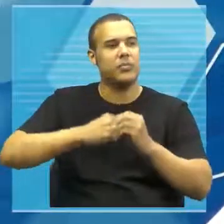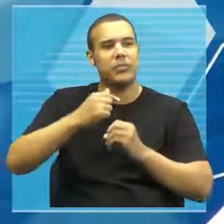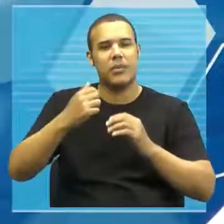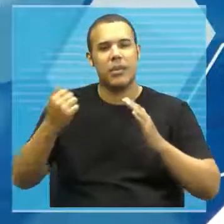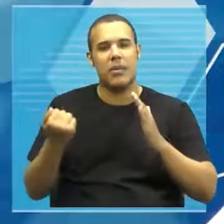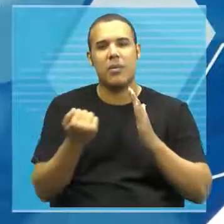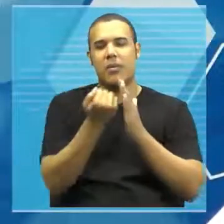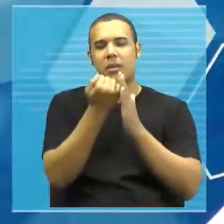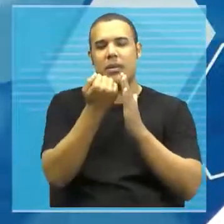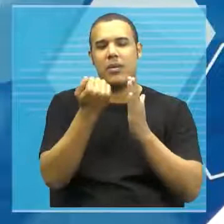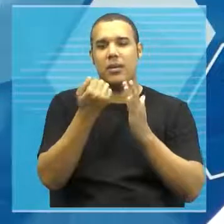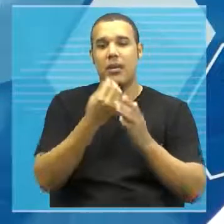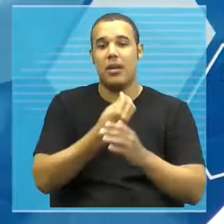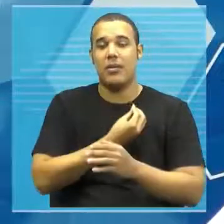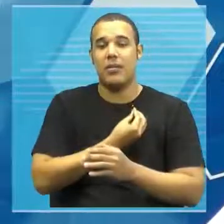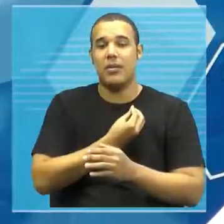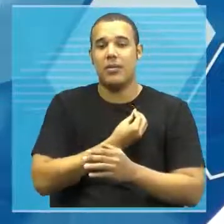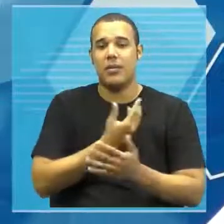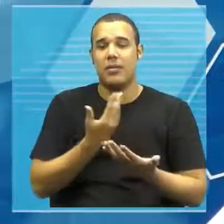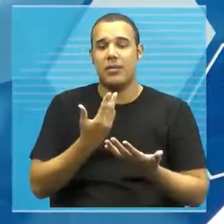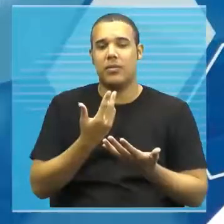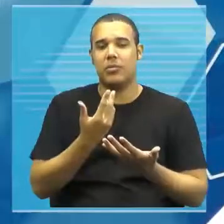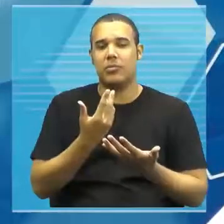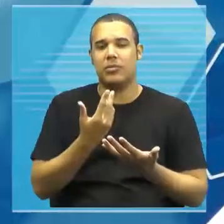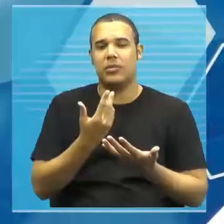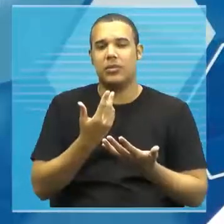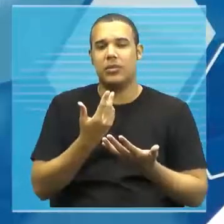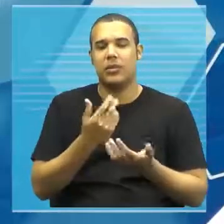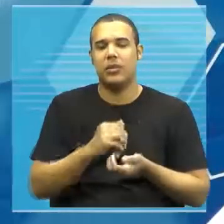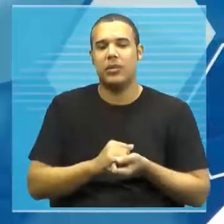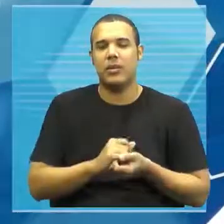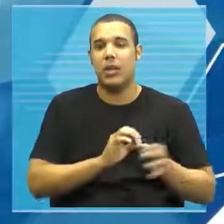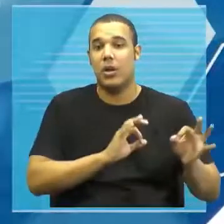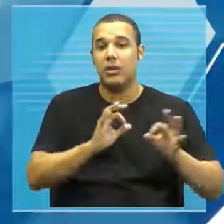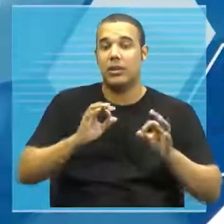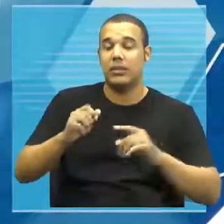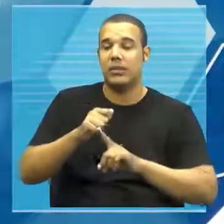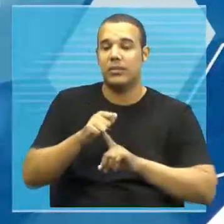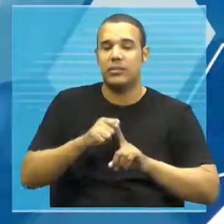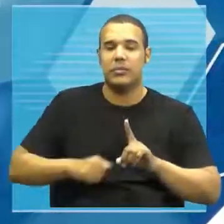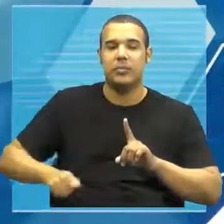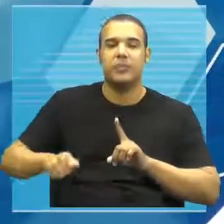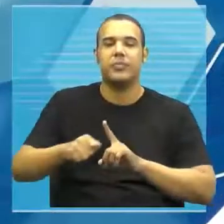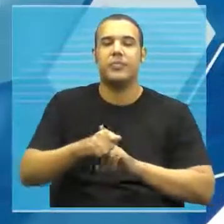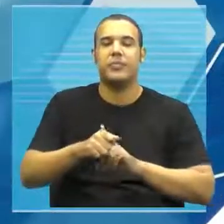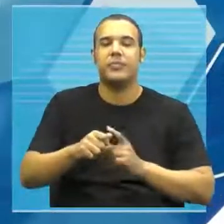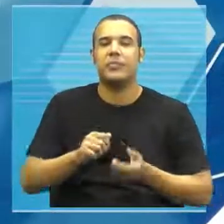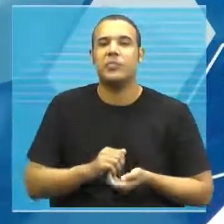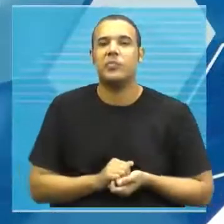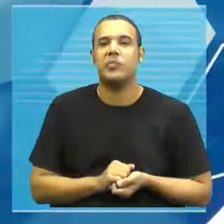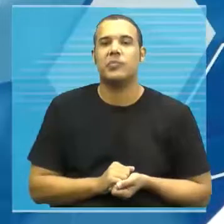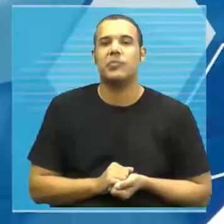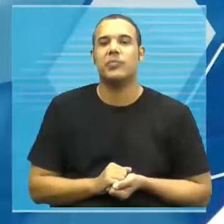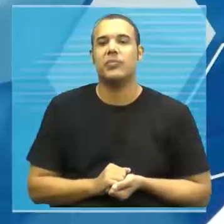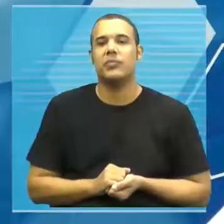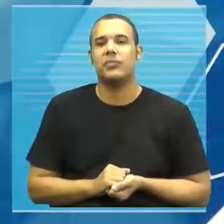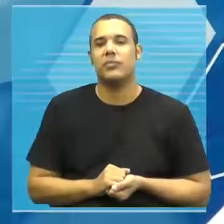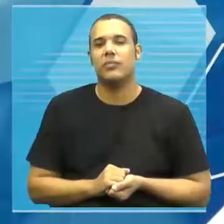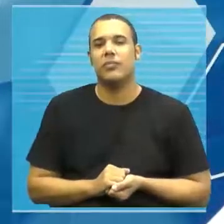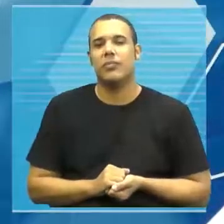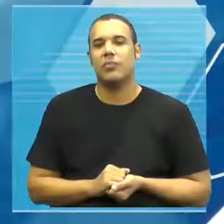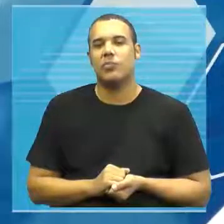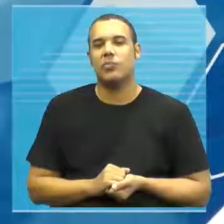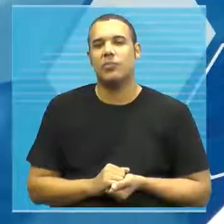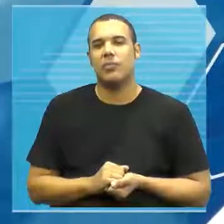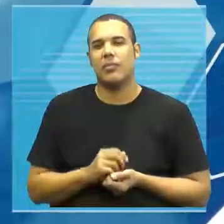vai impactar no modo de vida na forma de or a ação da sociedade olhem as compras